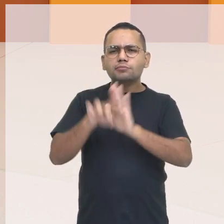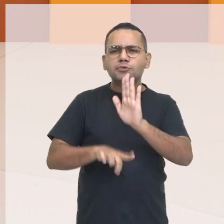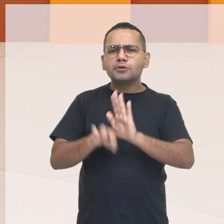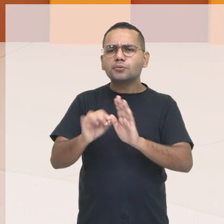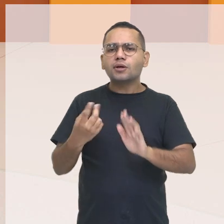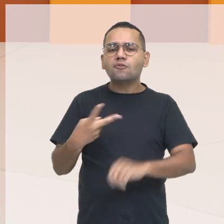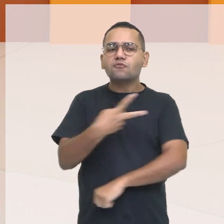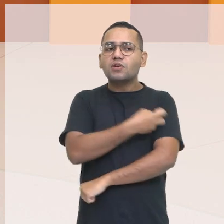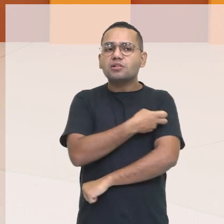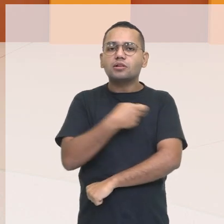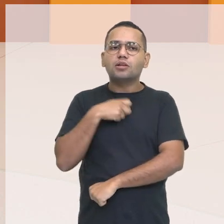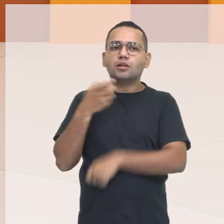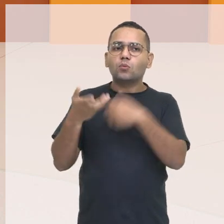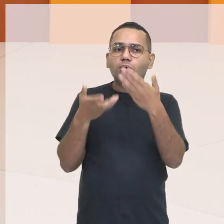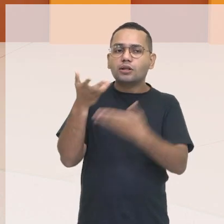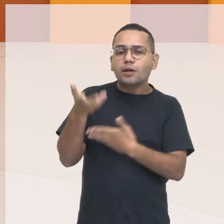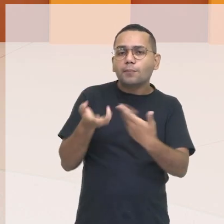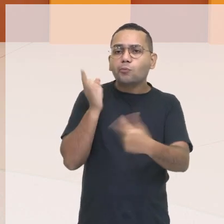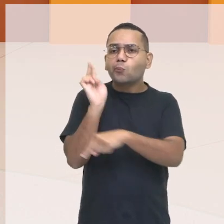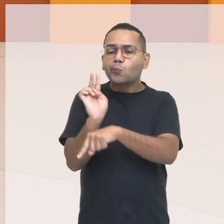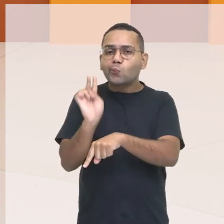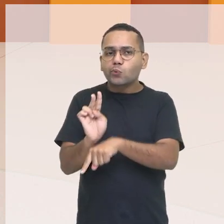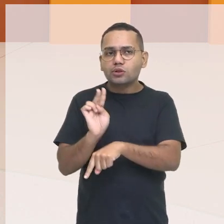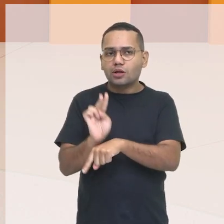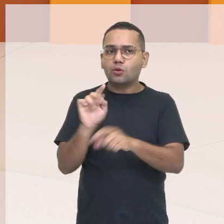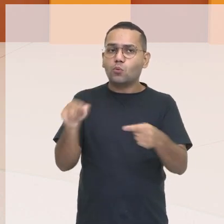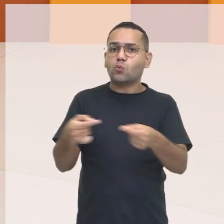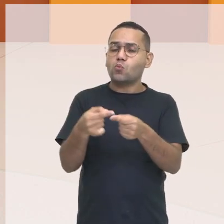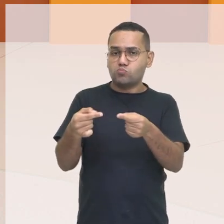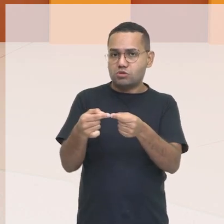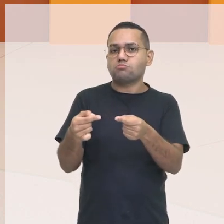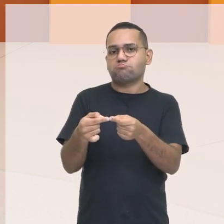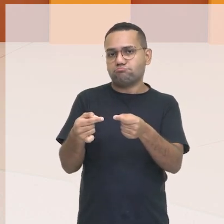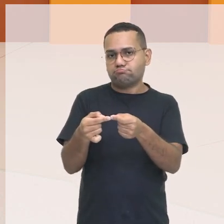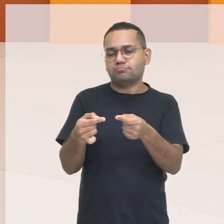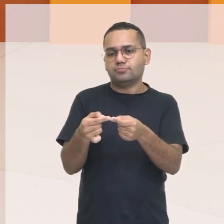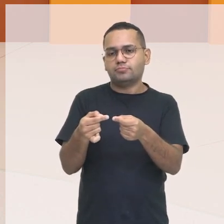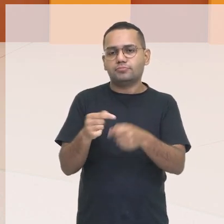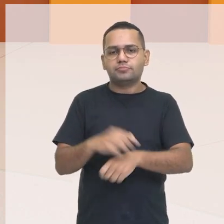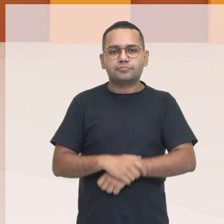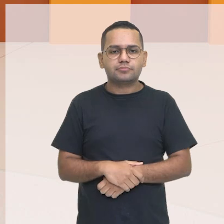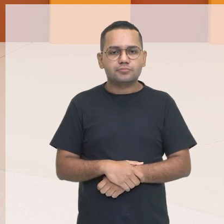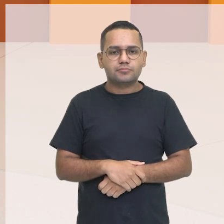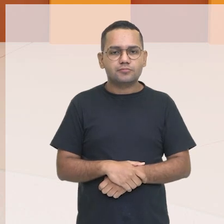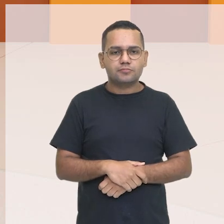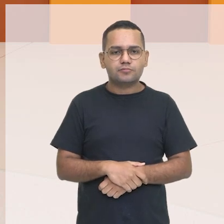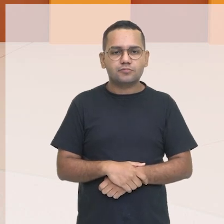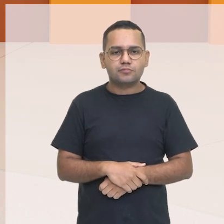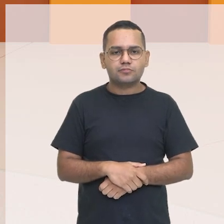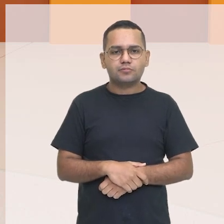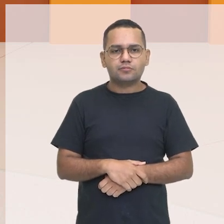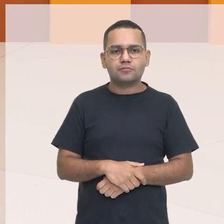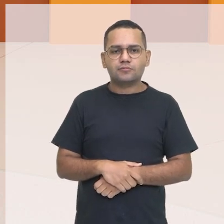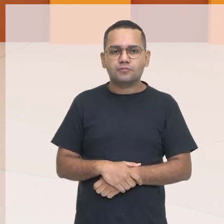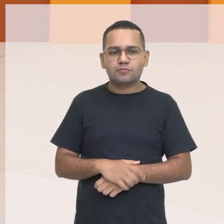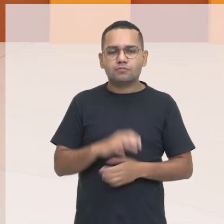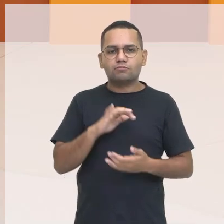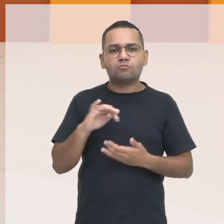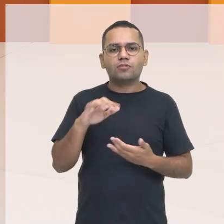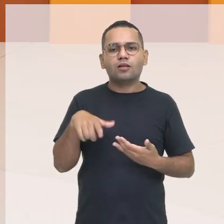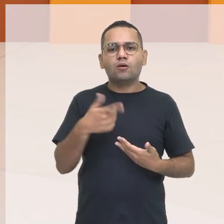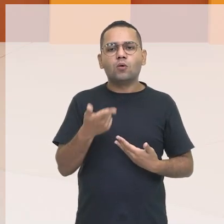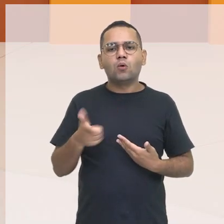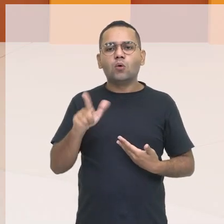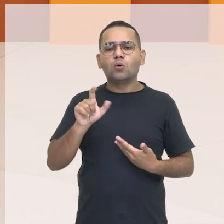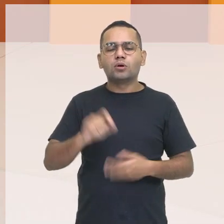a cuidados, né? Então, isso são recursos que vão entrar ali. Outra coisa que a bioética também